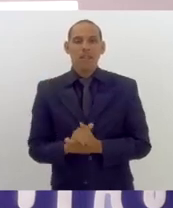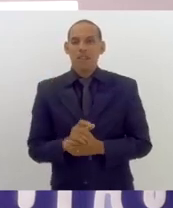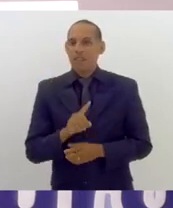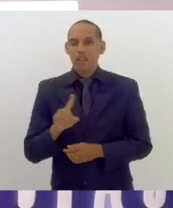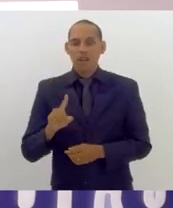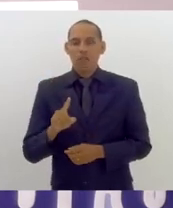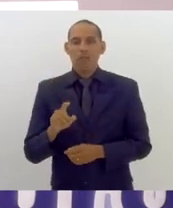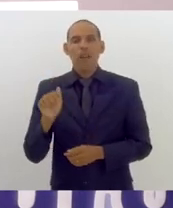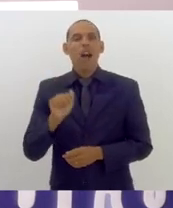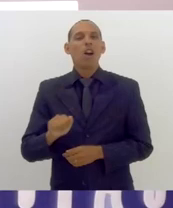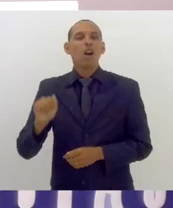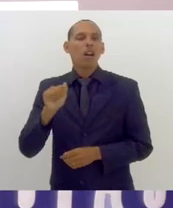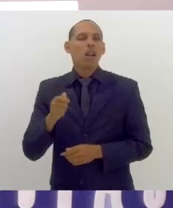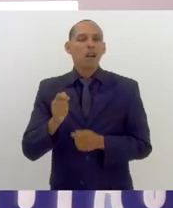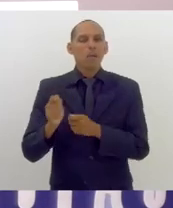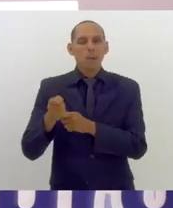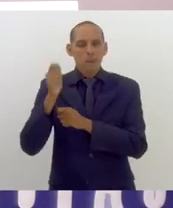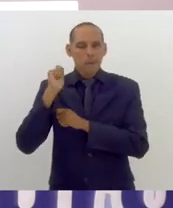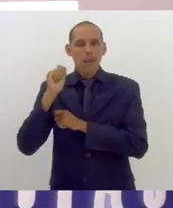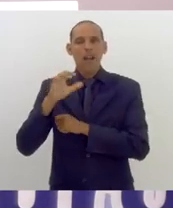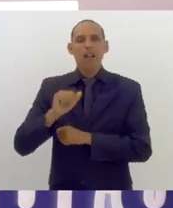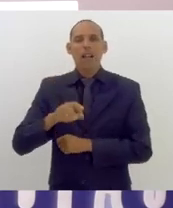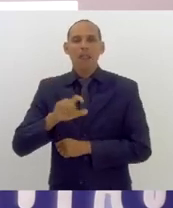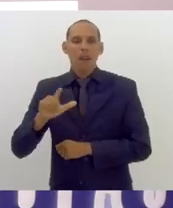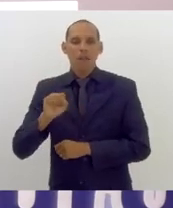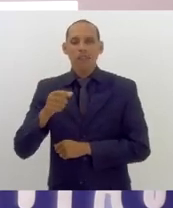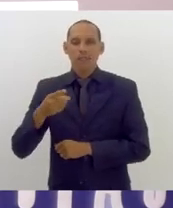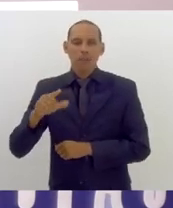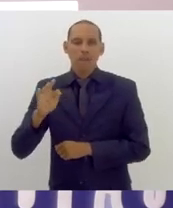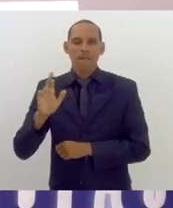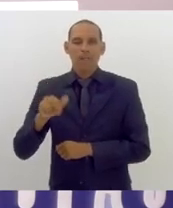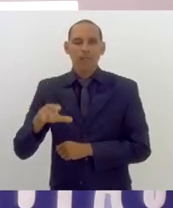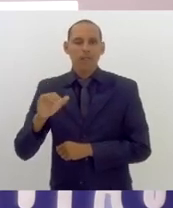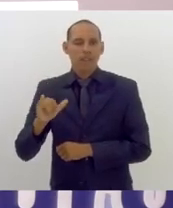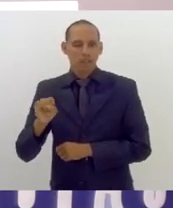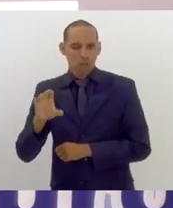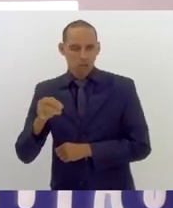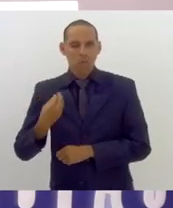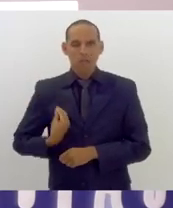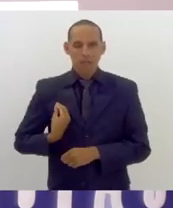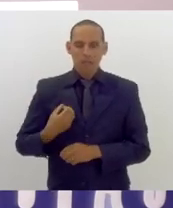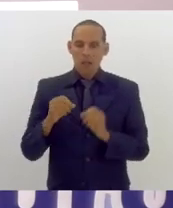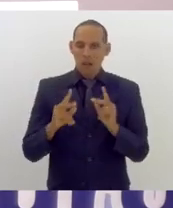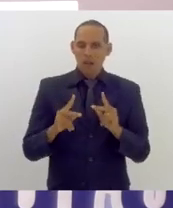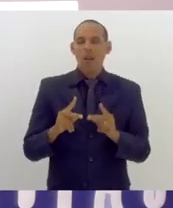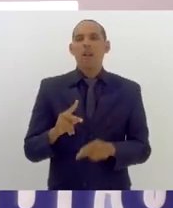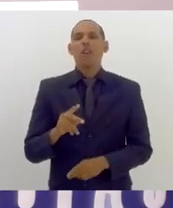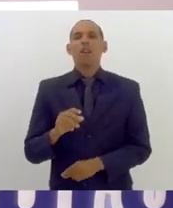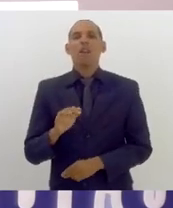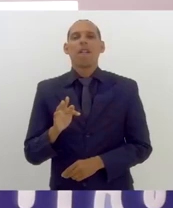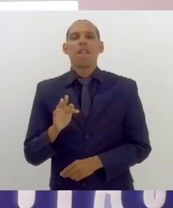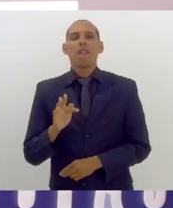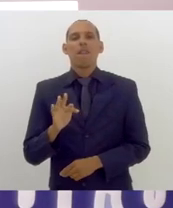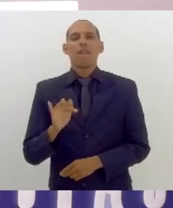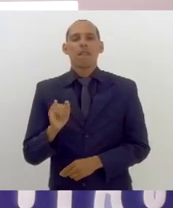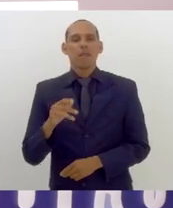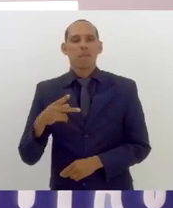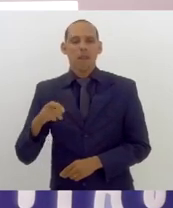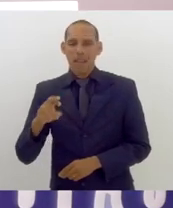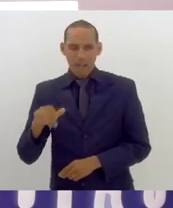a associação de pescadores do canal de São Francisco está presente ótimo afiperj está presente